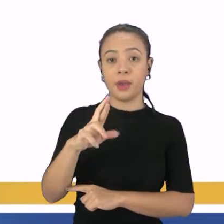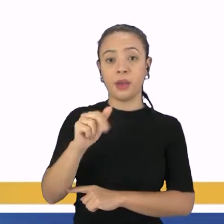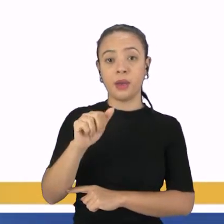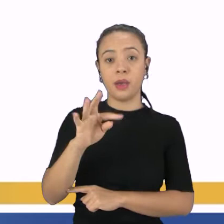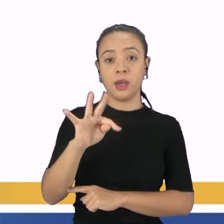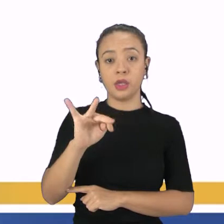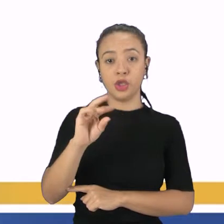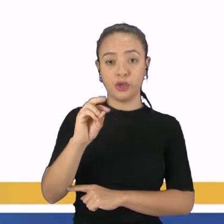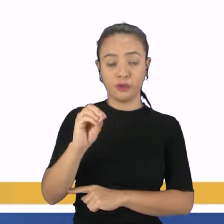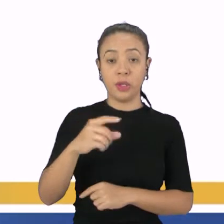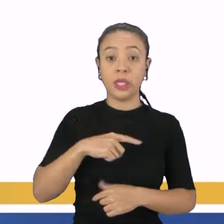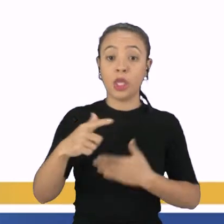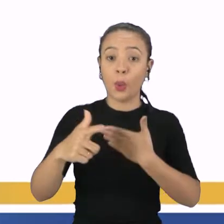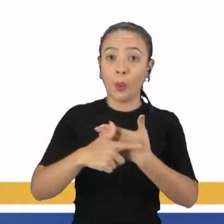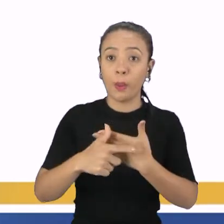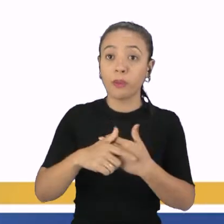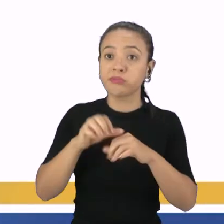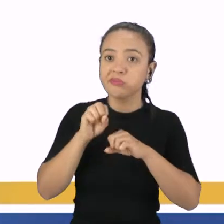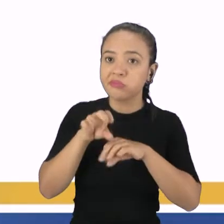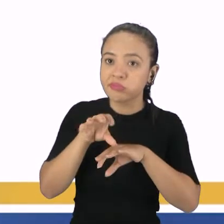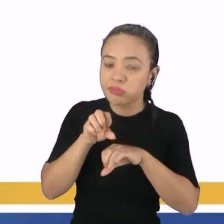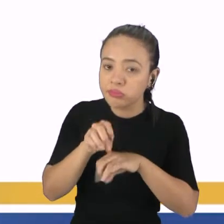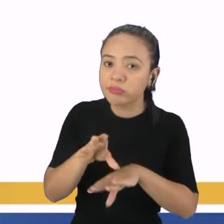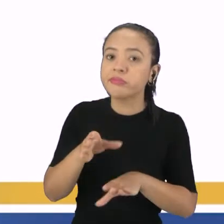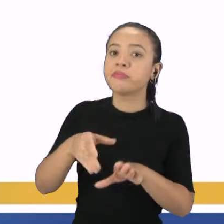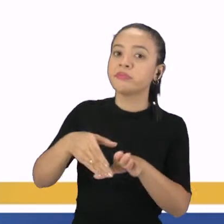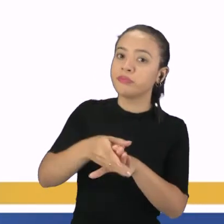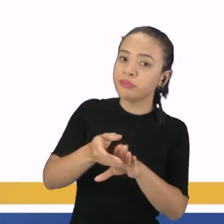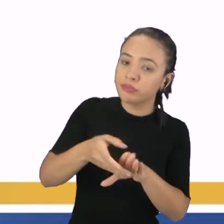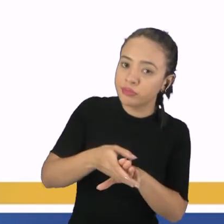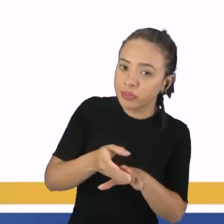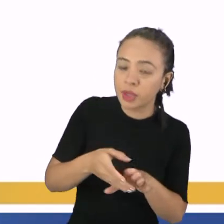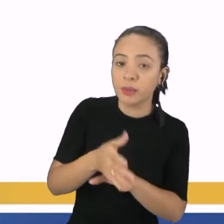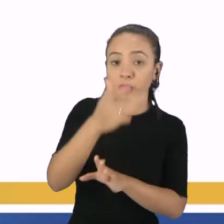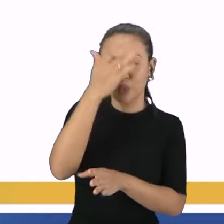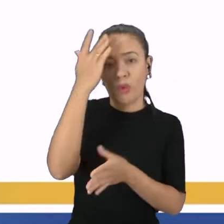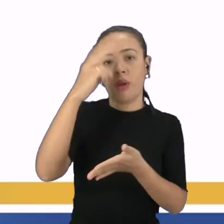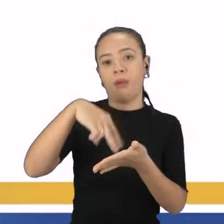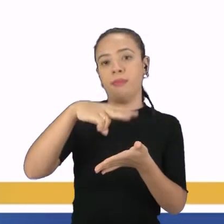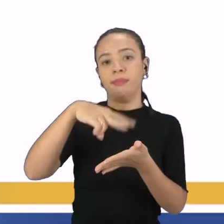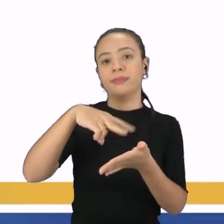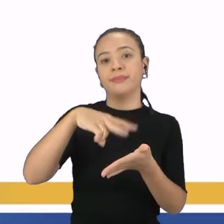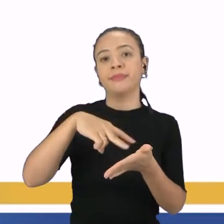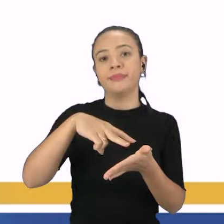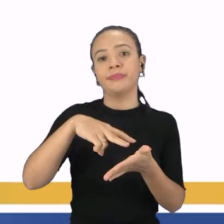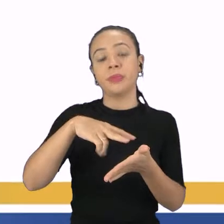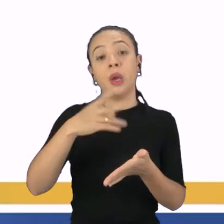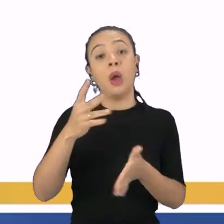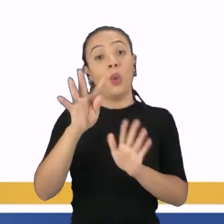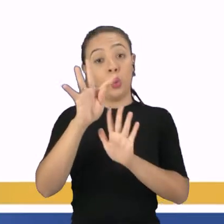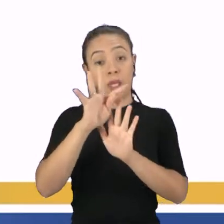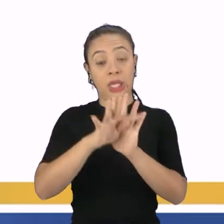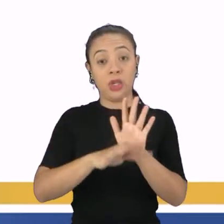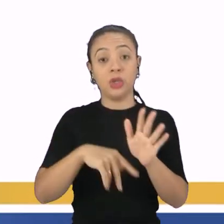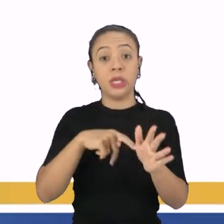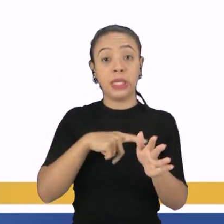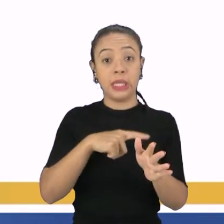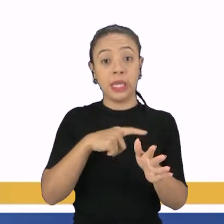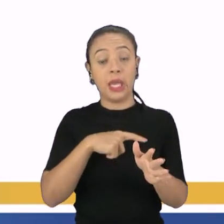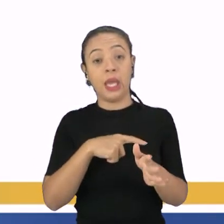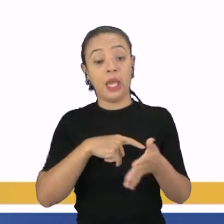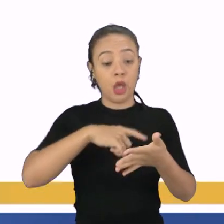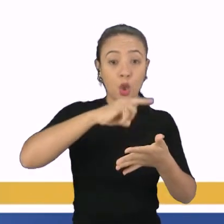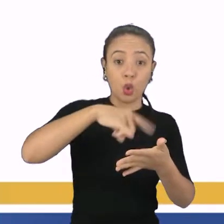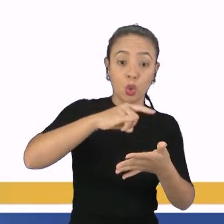como finalidade ensinar, orientar ou instruir o interlocutor. Esse tipo de texto é encontrado nos